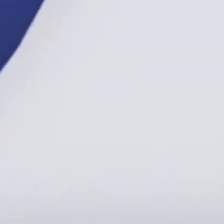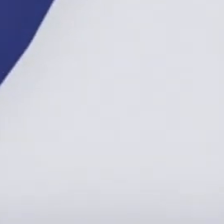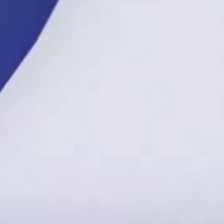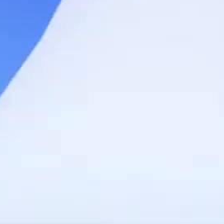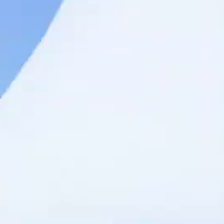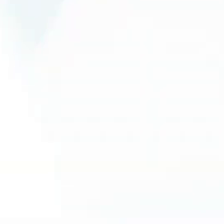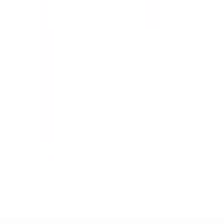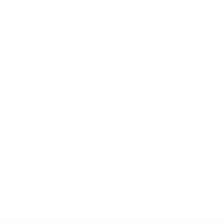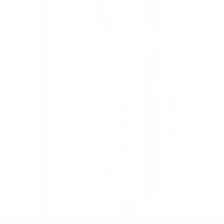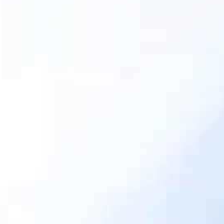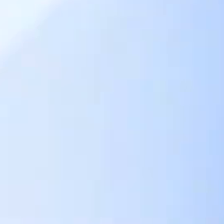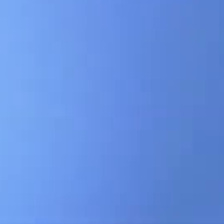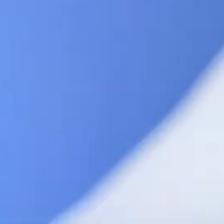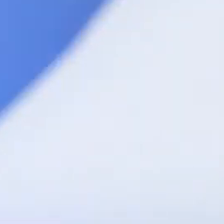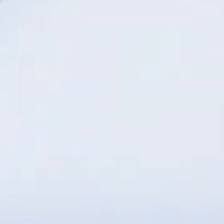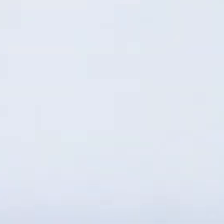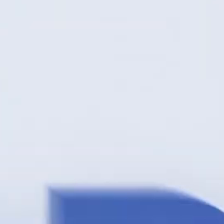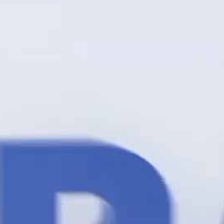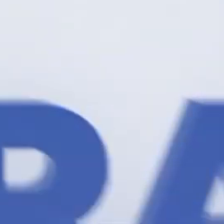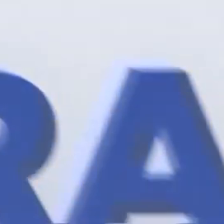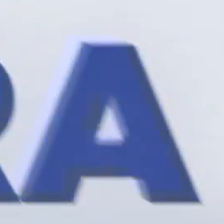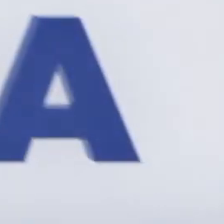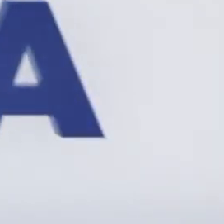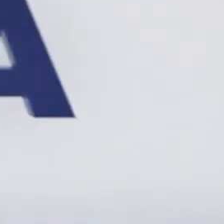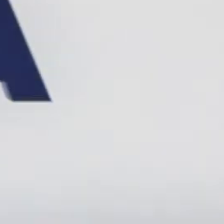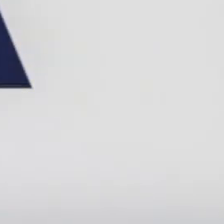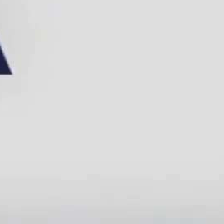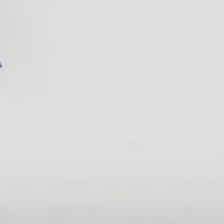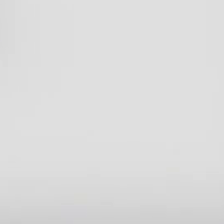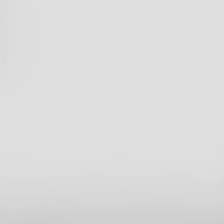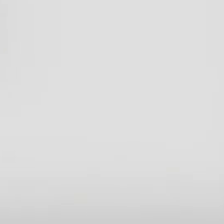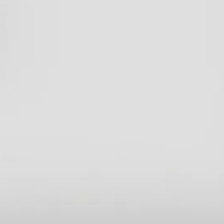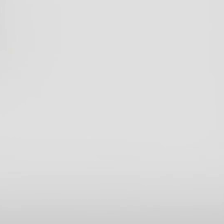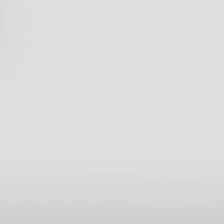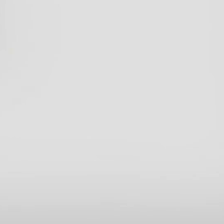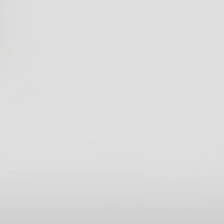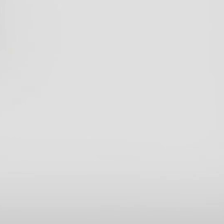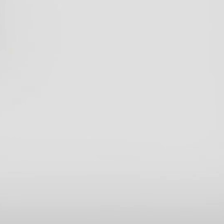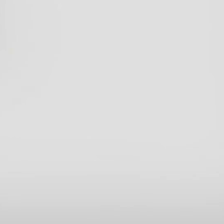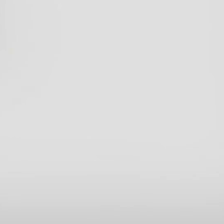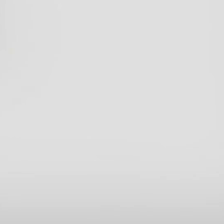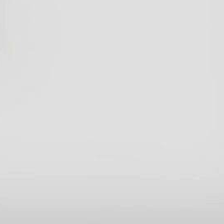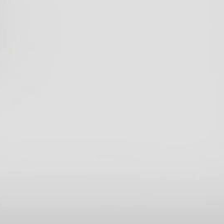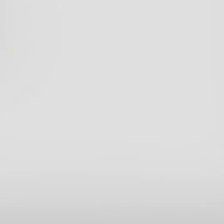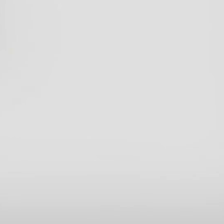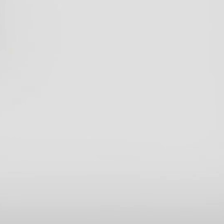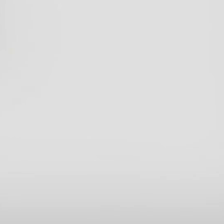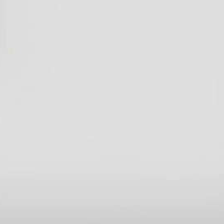TV Câmara, Campinas.